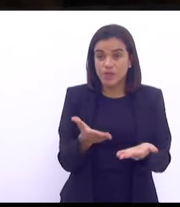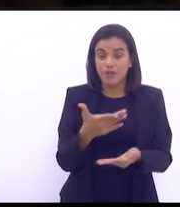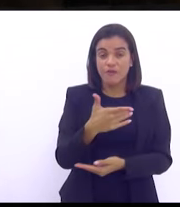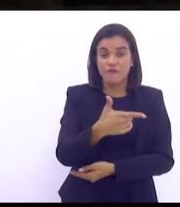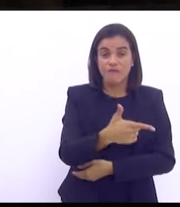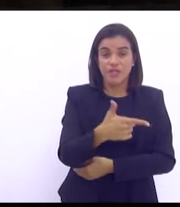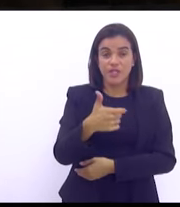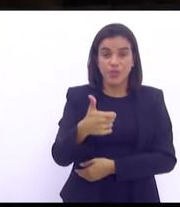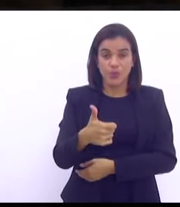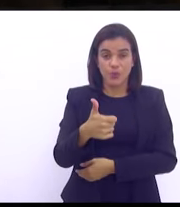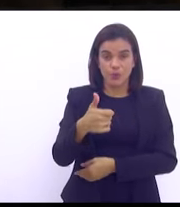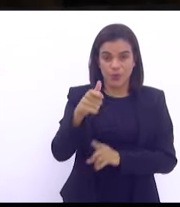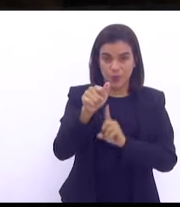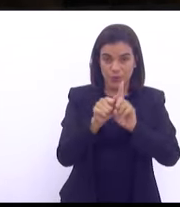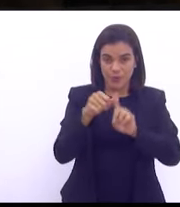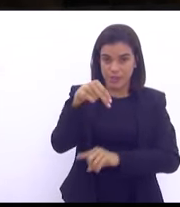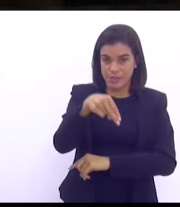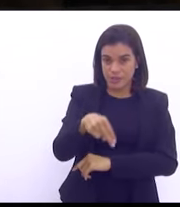21 de novembro.